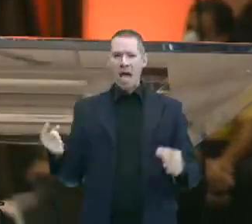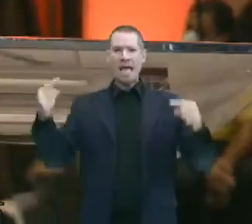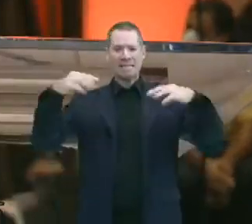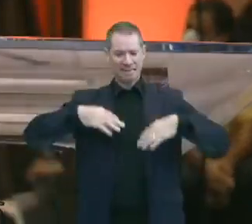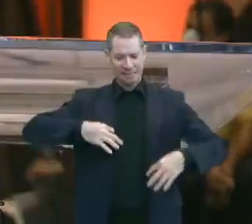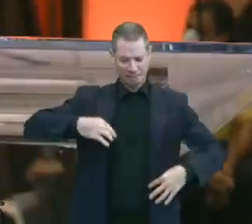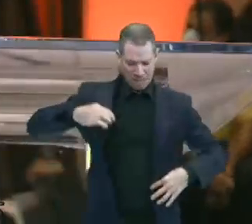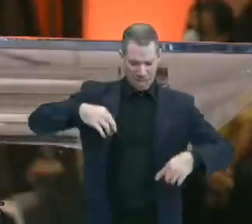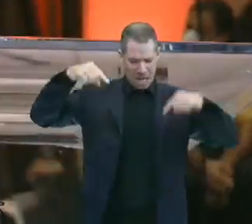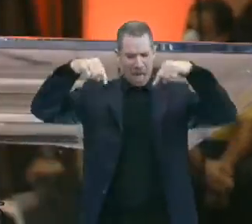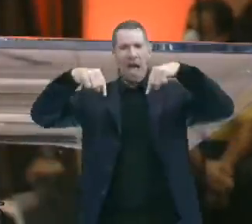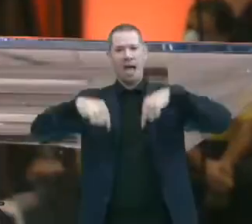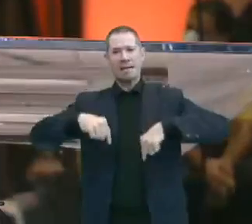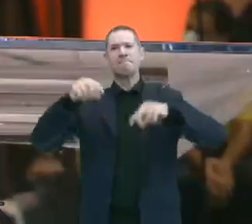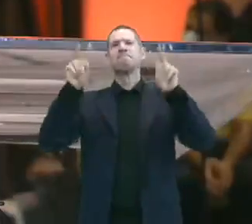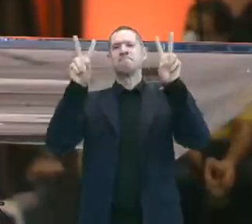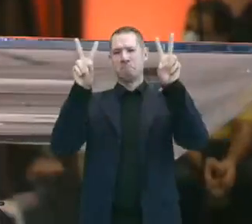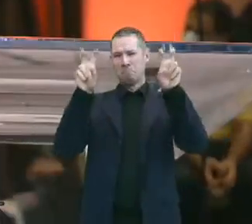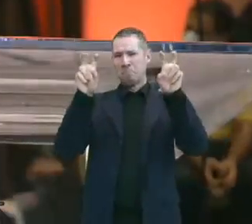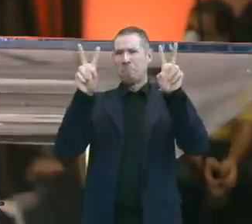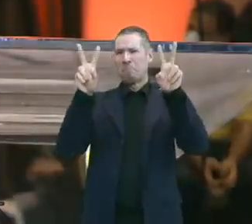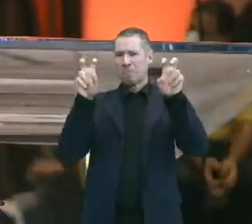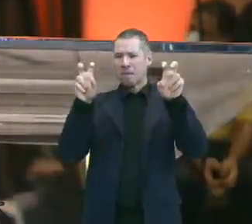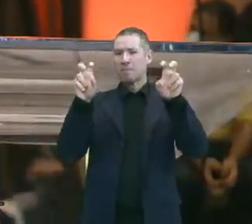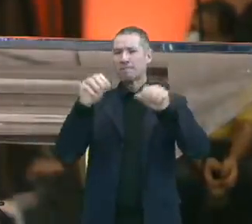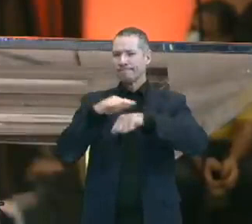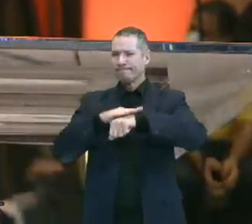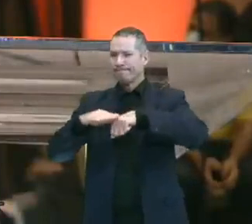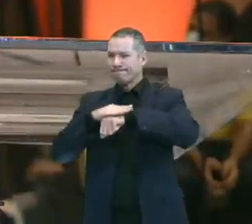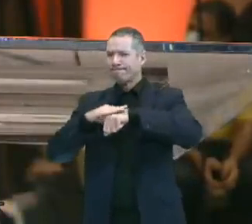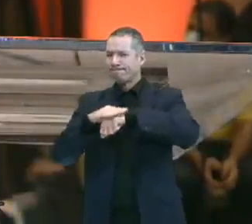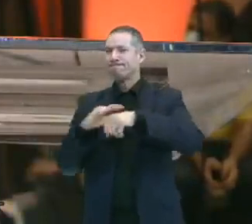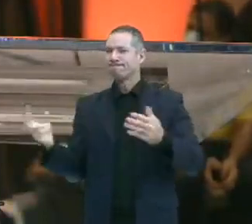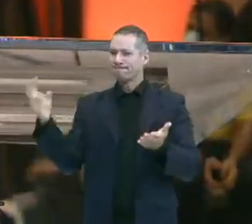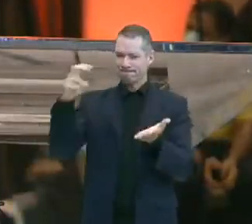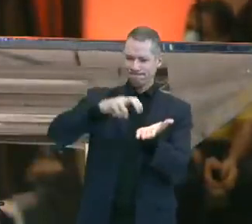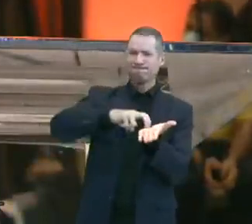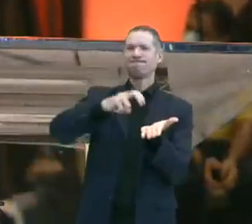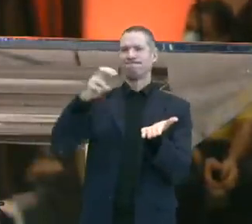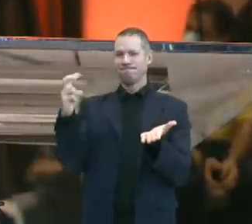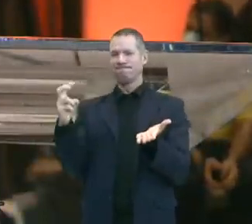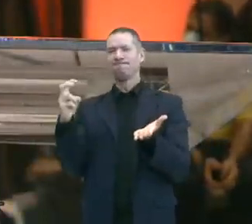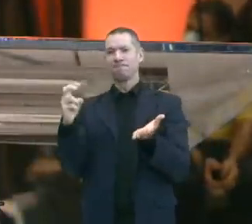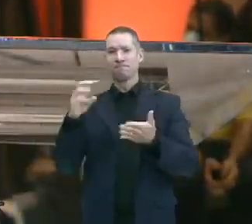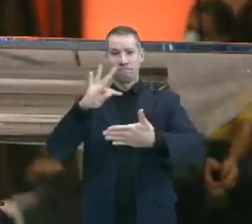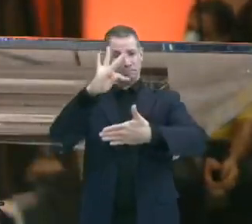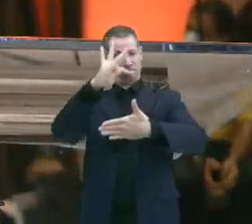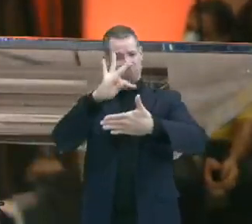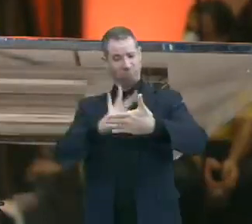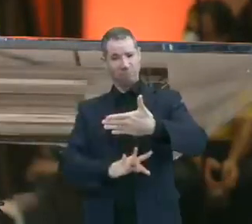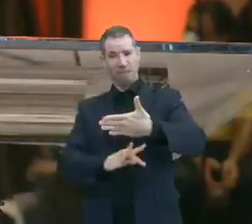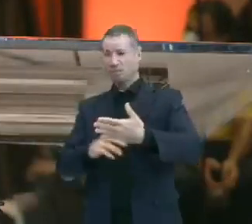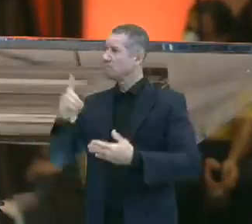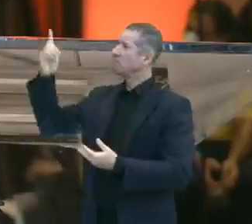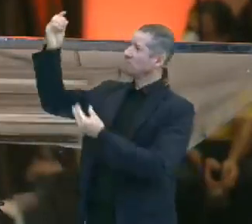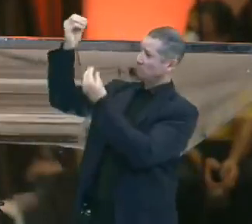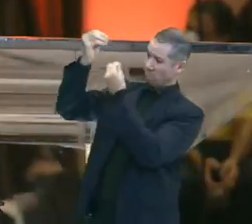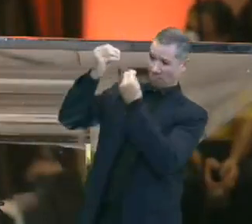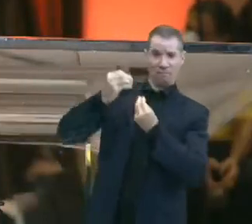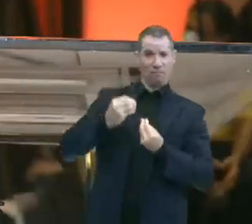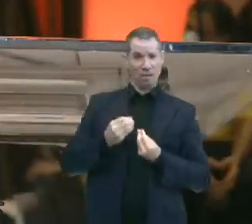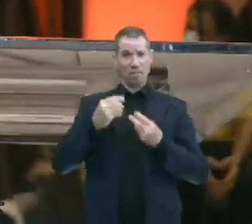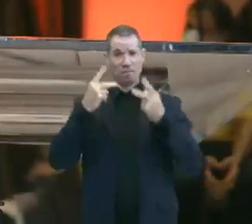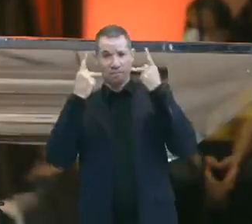aqui. Esse é o tema que a gente vai conversar um pouco nessa manhã. E o texto que Deus me deu para falar